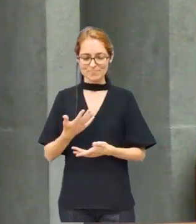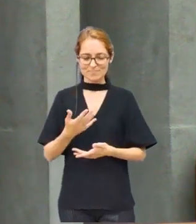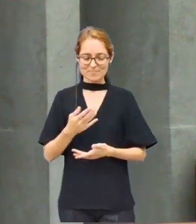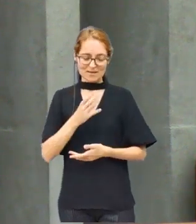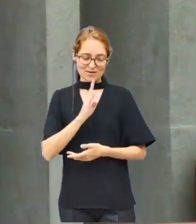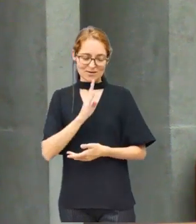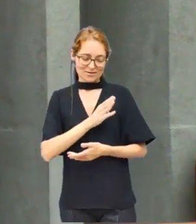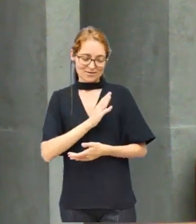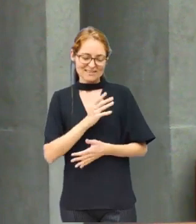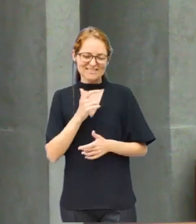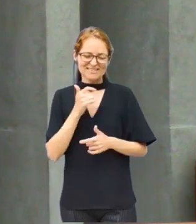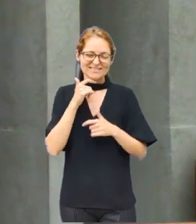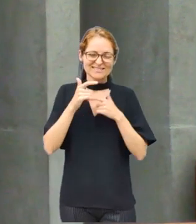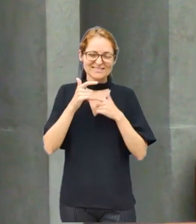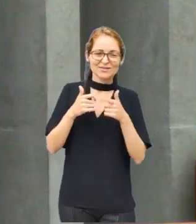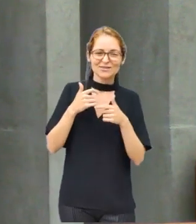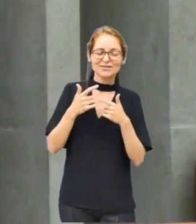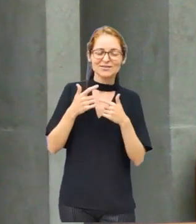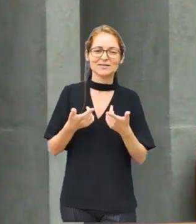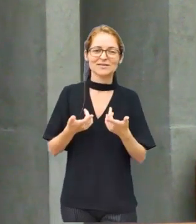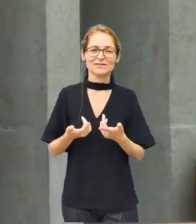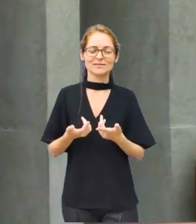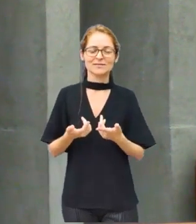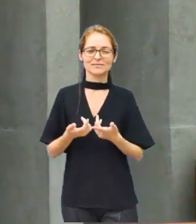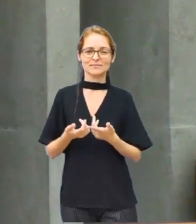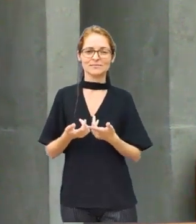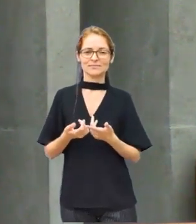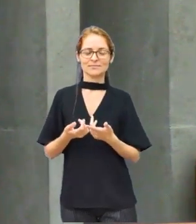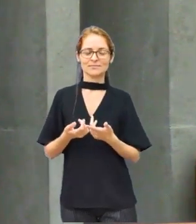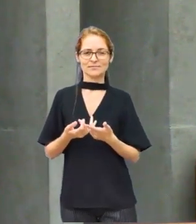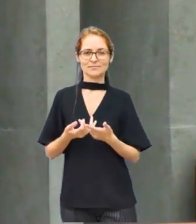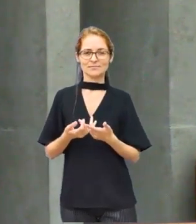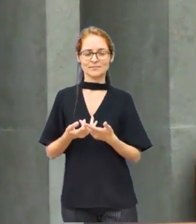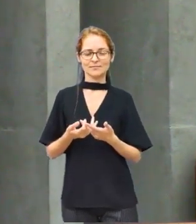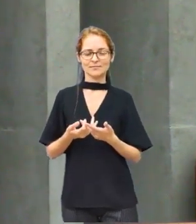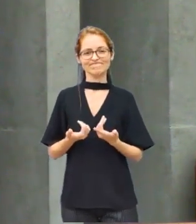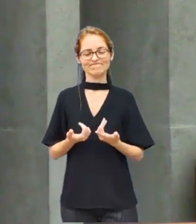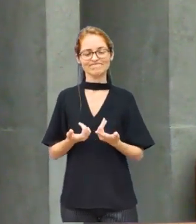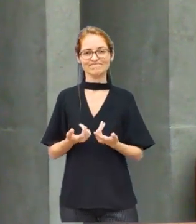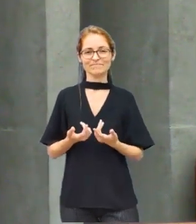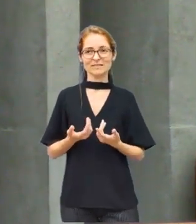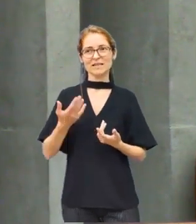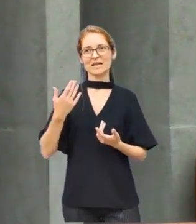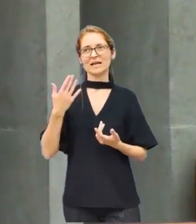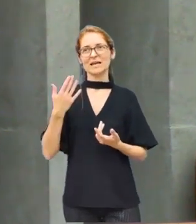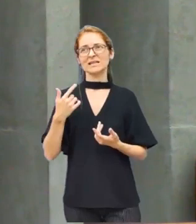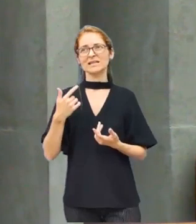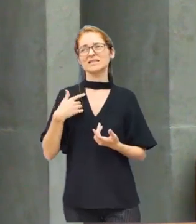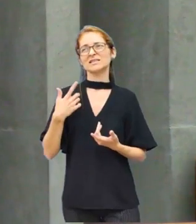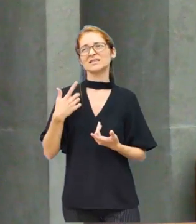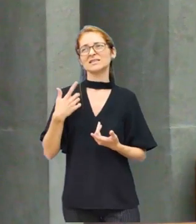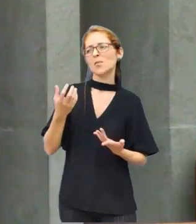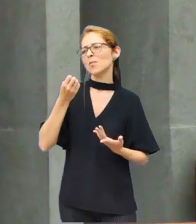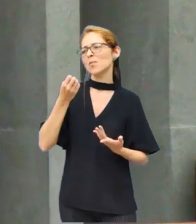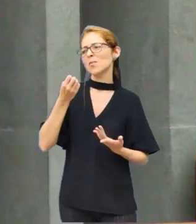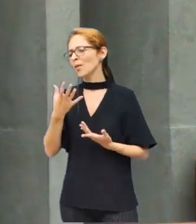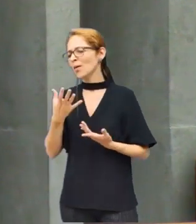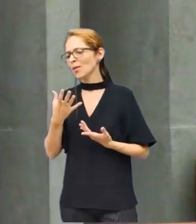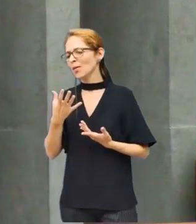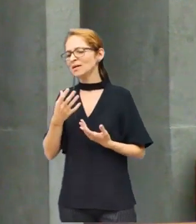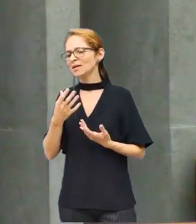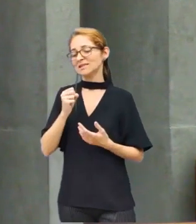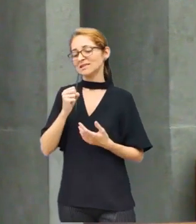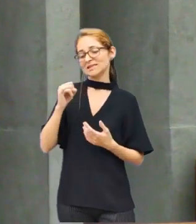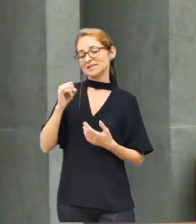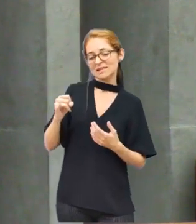dele, e as palavras dele me alegraram muito, muito, porque ele disse: olha, Gustavo, antes eu perguntava, será que isso vai ser bom para mim? E se eu partir para